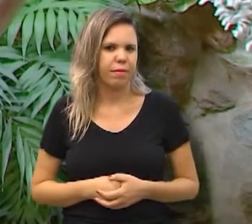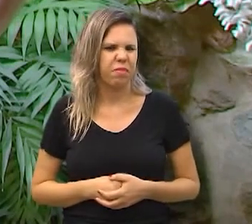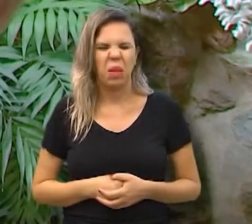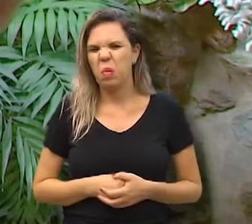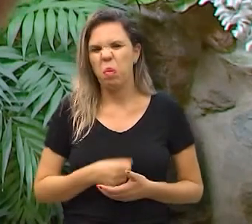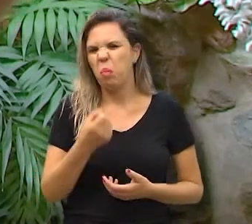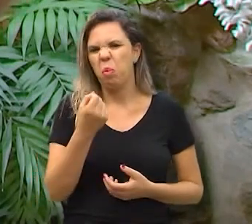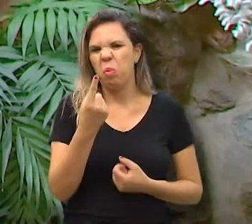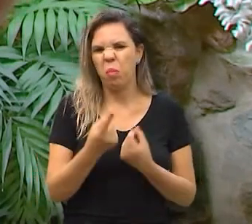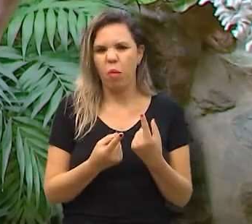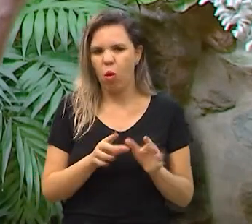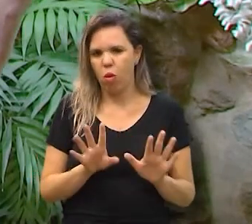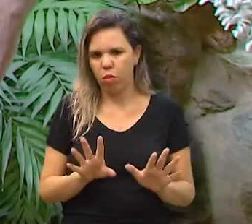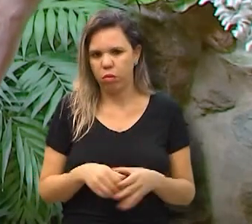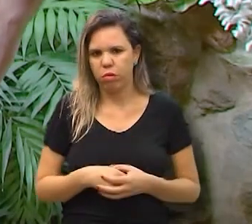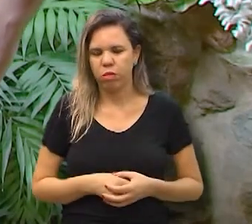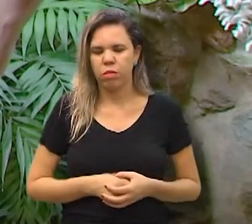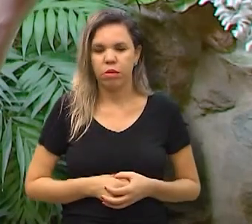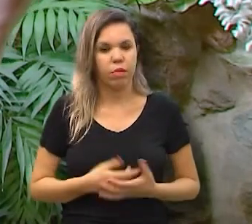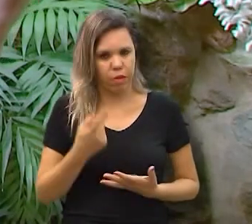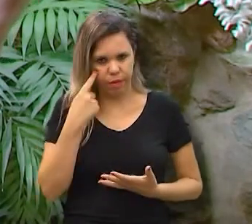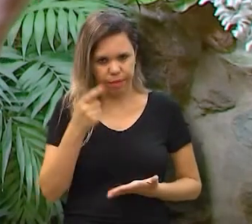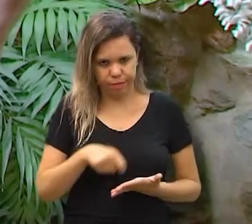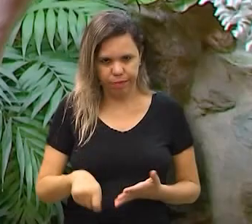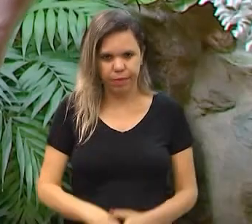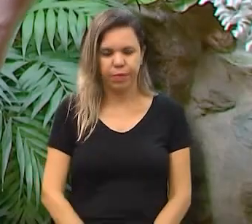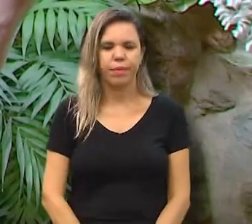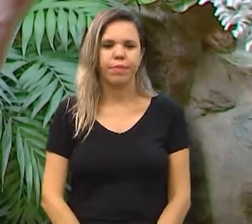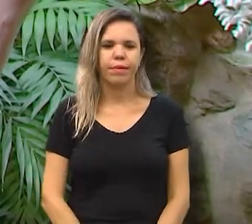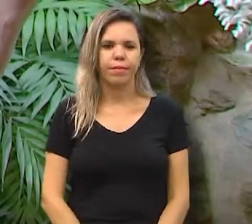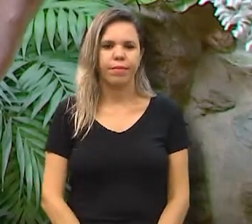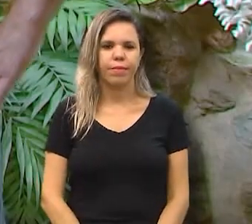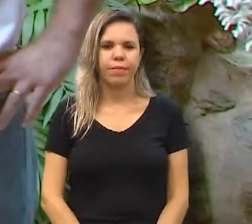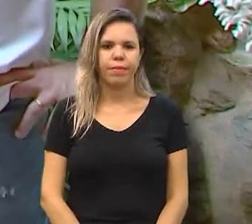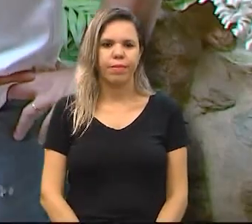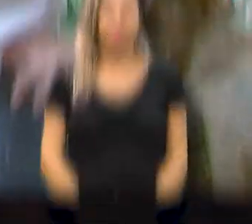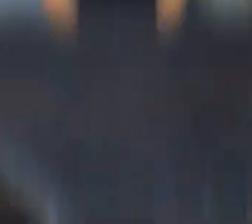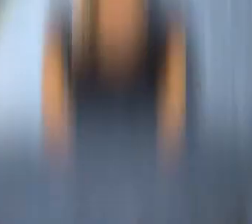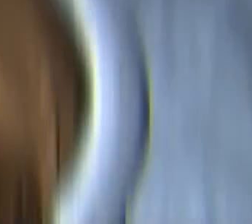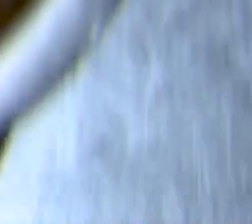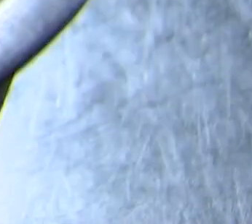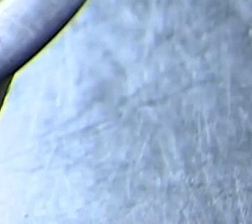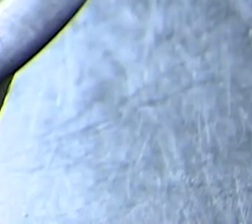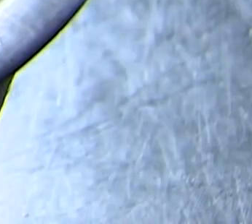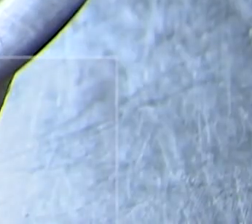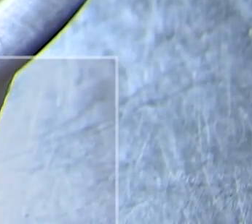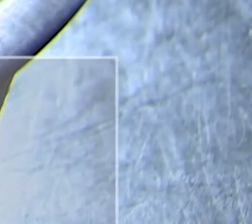Que não são muitos ingredientes, não é, chefe? Tranquilo. Então vamos olhar lá? Bora lá. Confira.